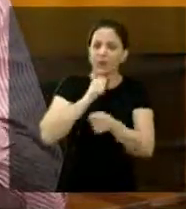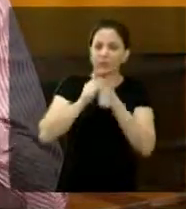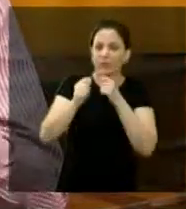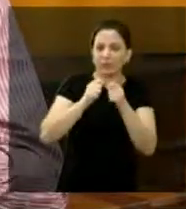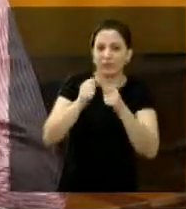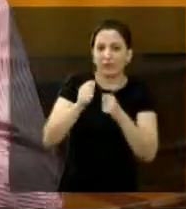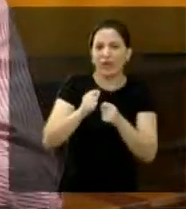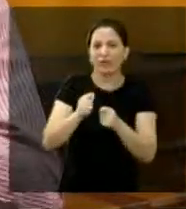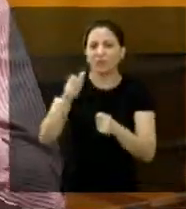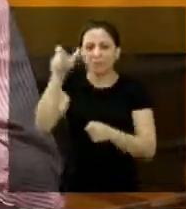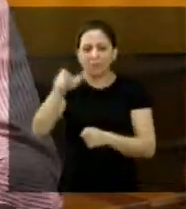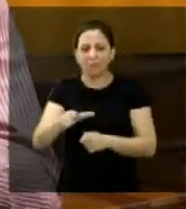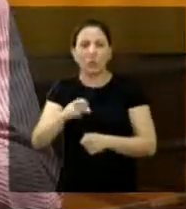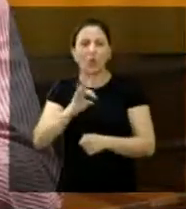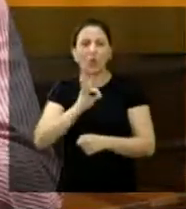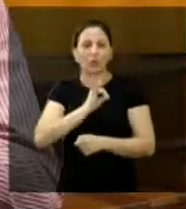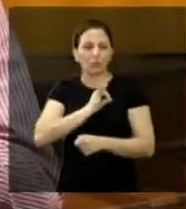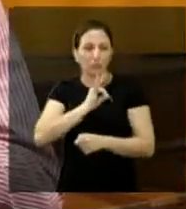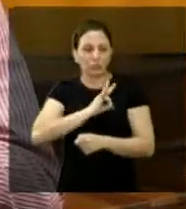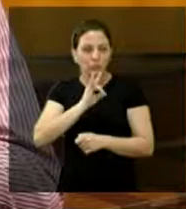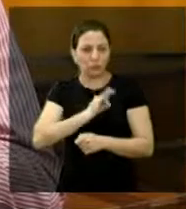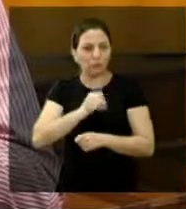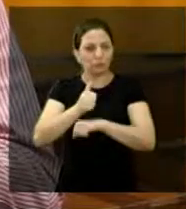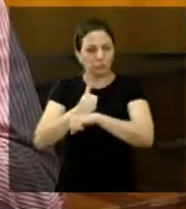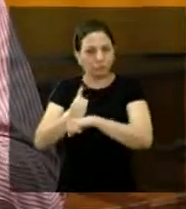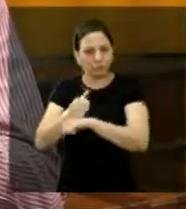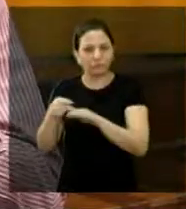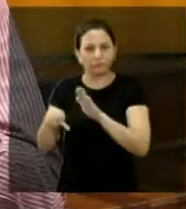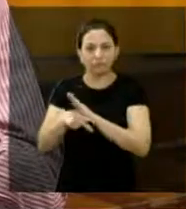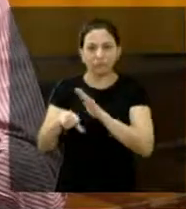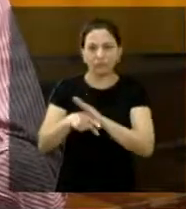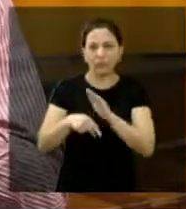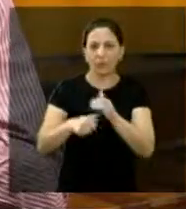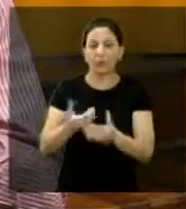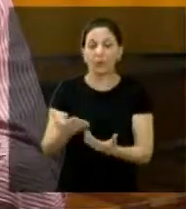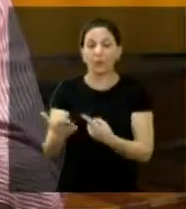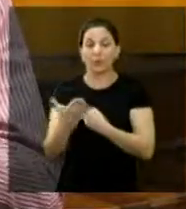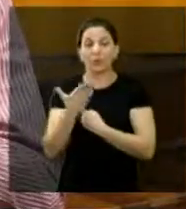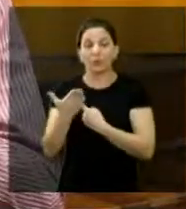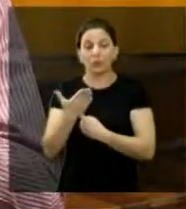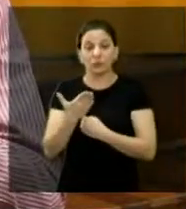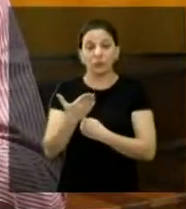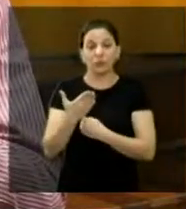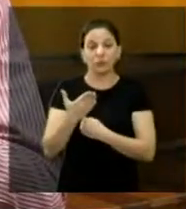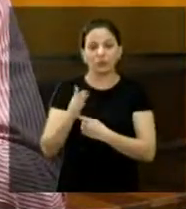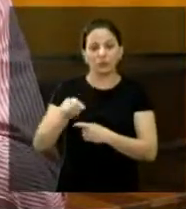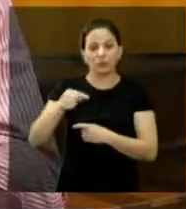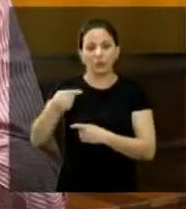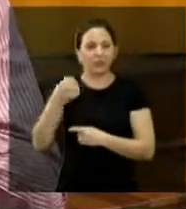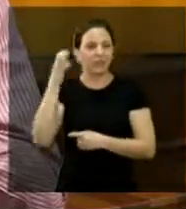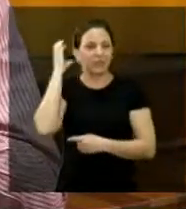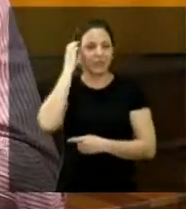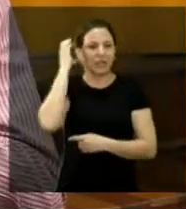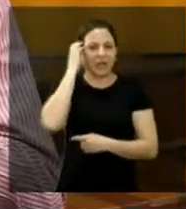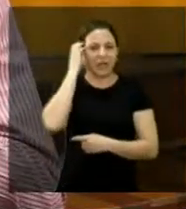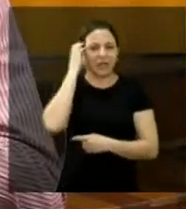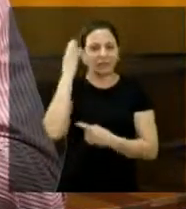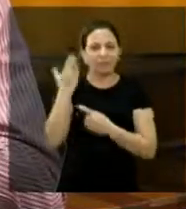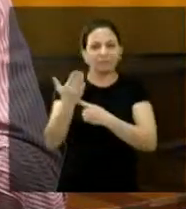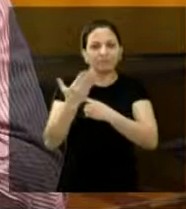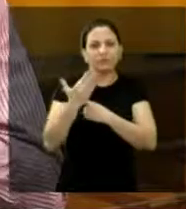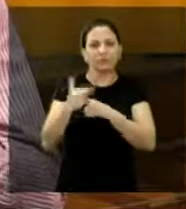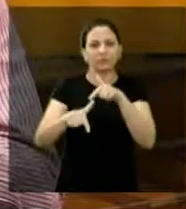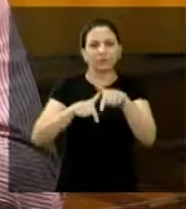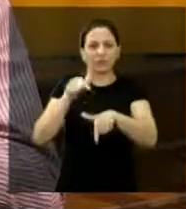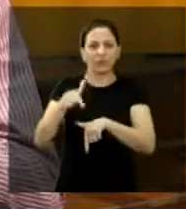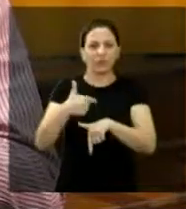aquela coisa toda, torcedores, era um negócio muito legal. E isso me ajudou muito quando eu fui para a rádio, né? Me ajudou demais, né? Eu